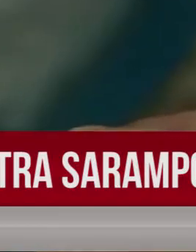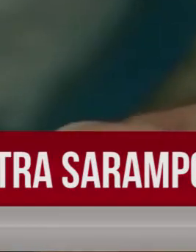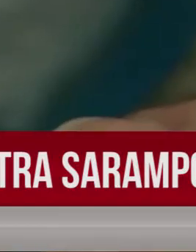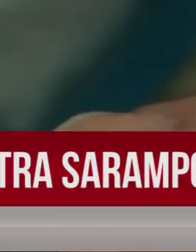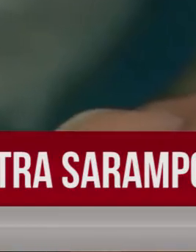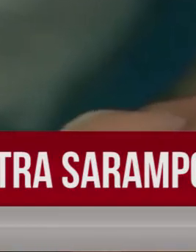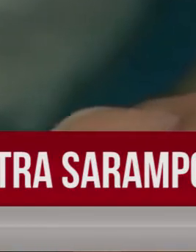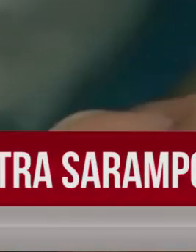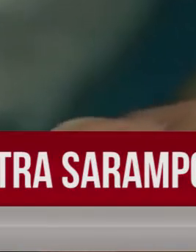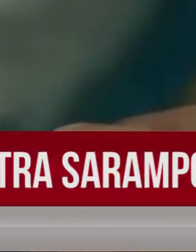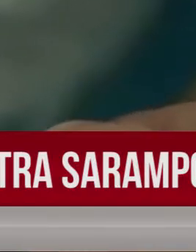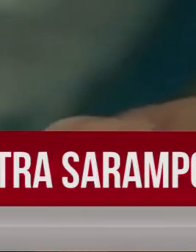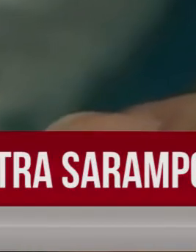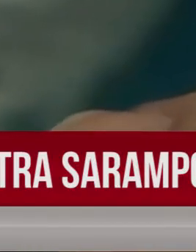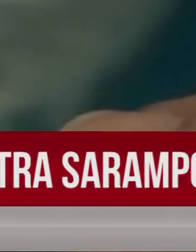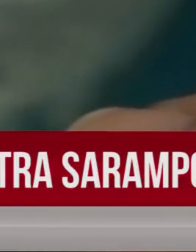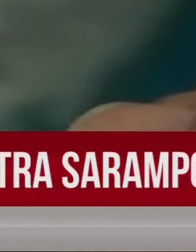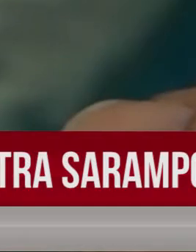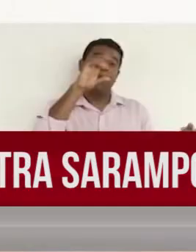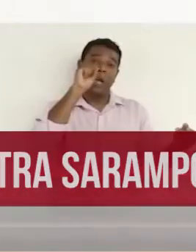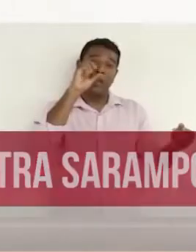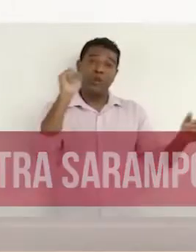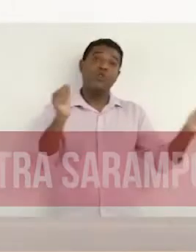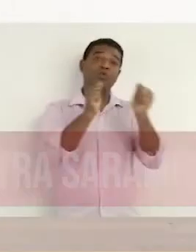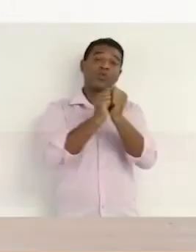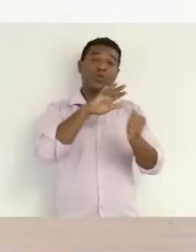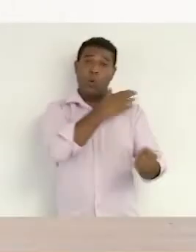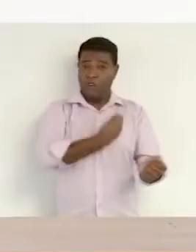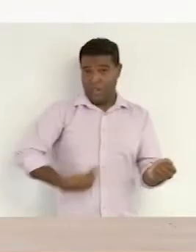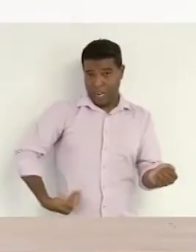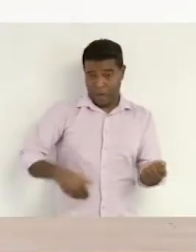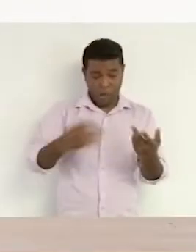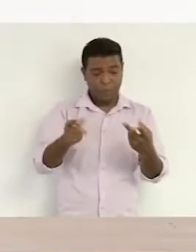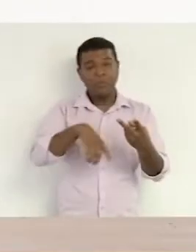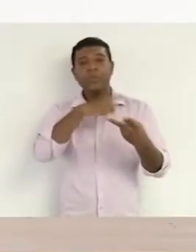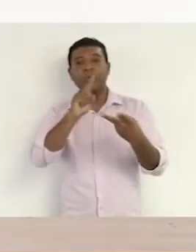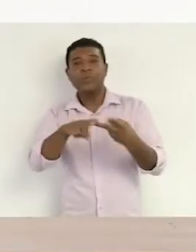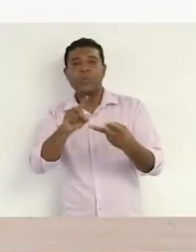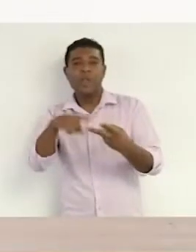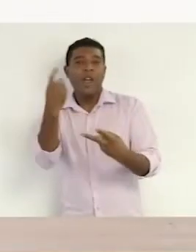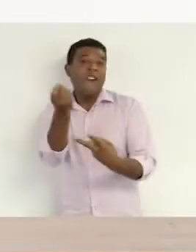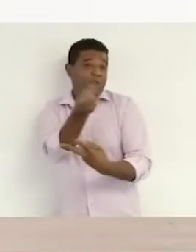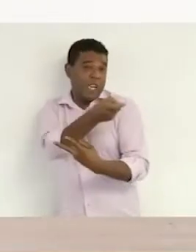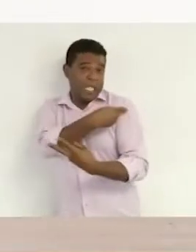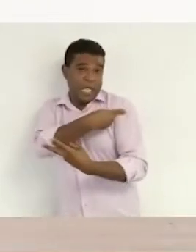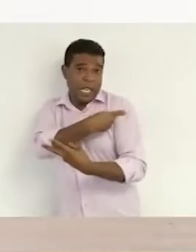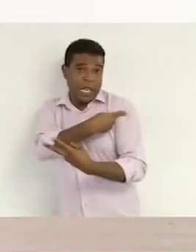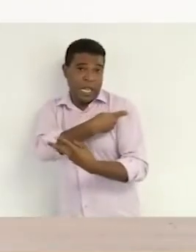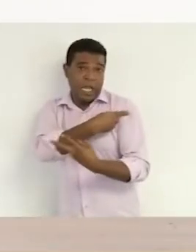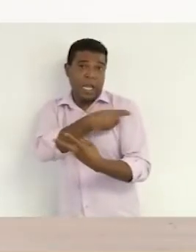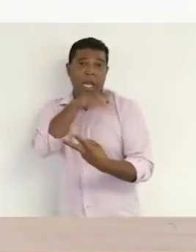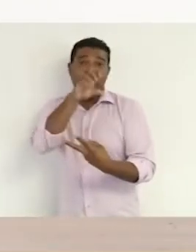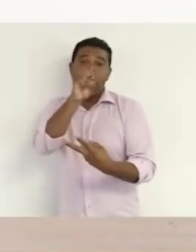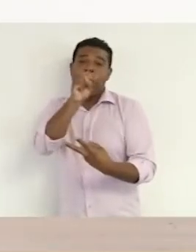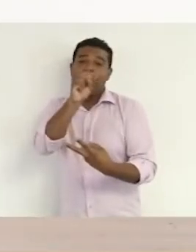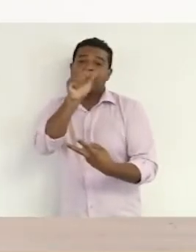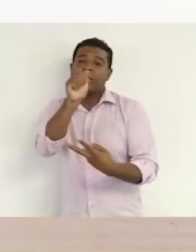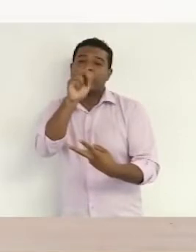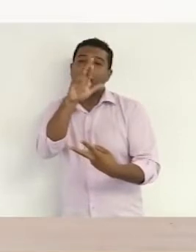campanha que terminaria na próxima segunda-feira foi prorrogada foi prorrogada até o dia trinta e um de outubro